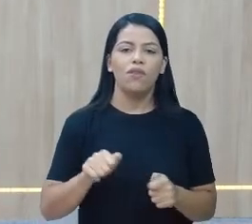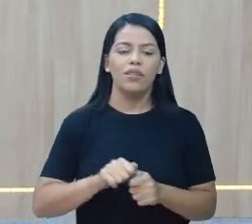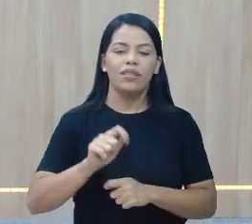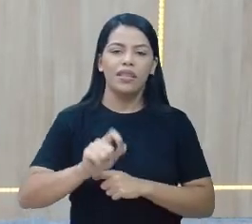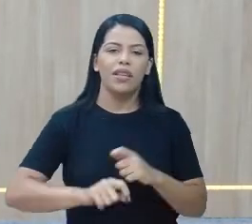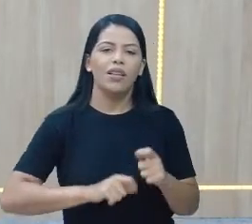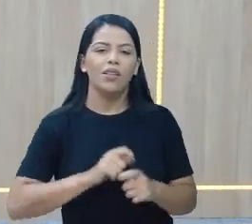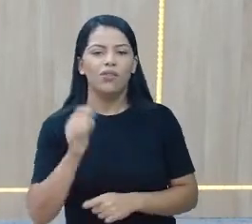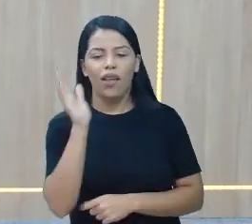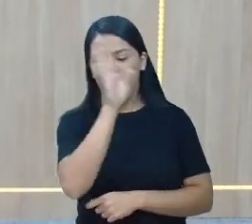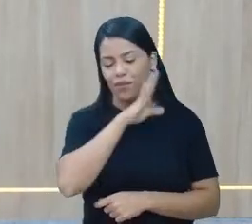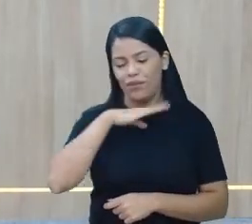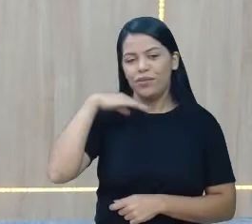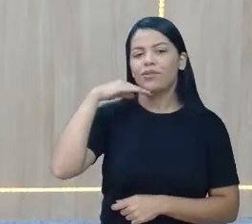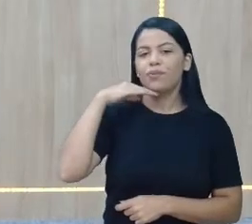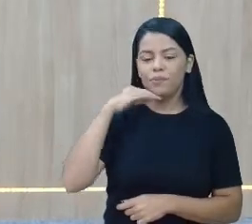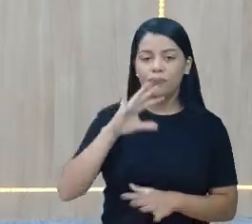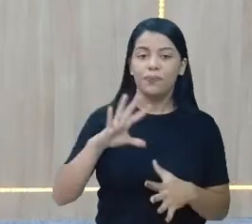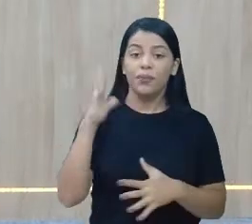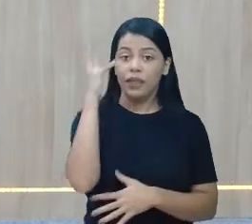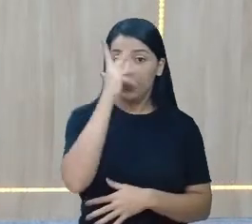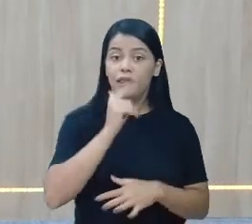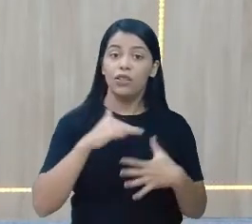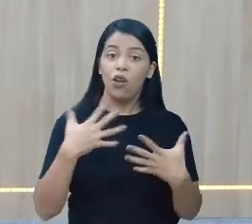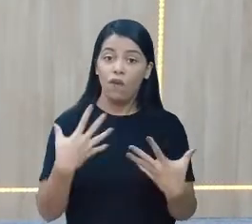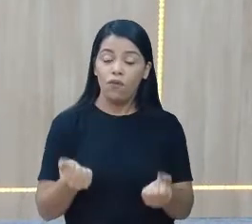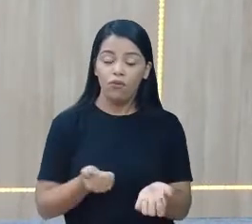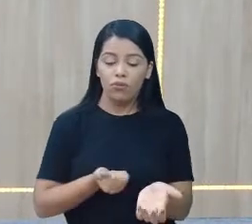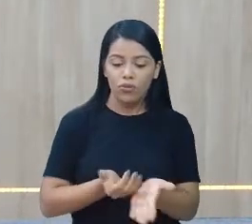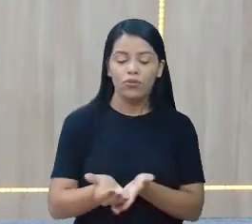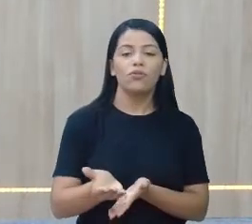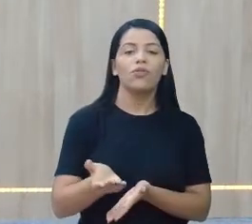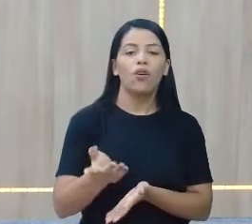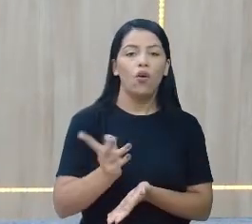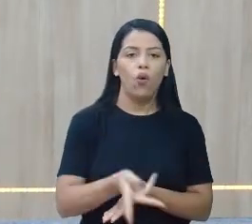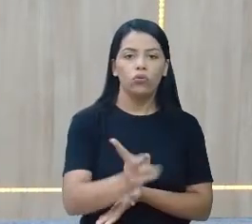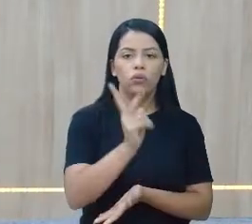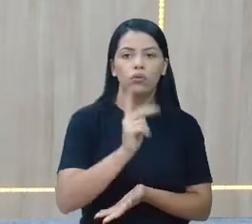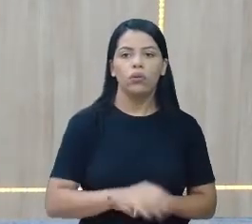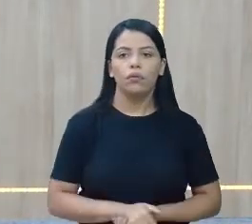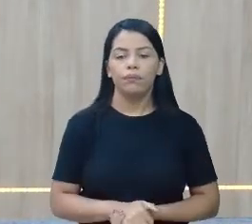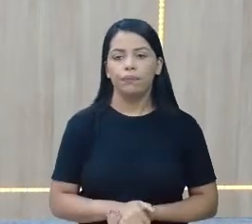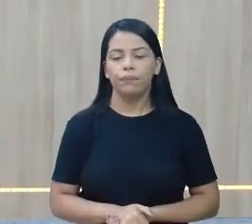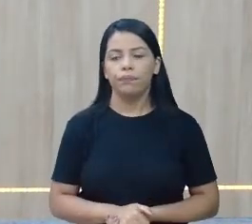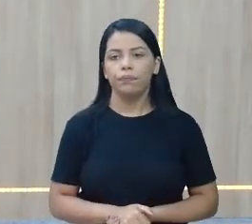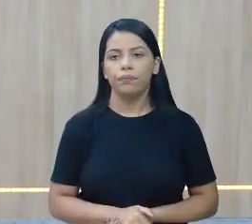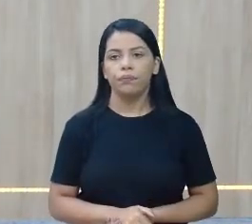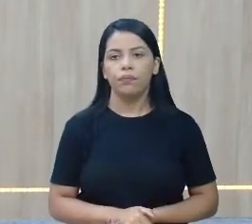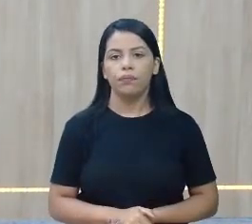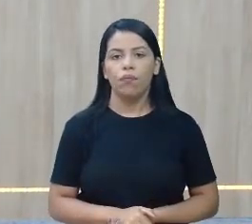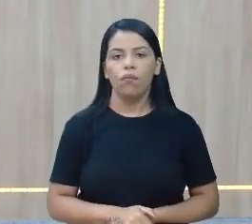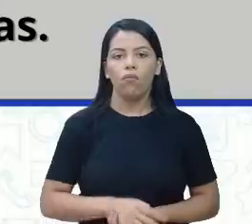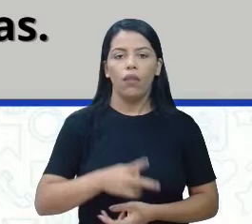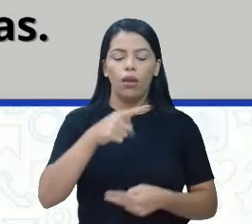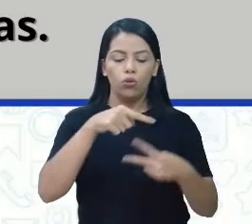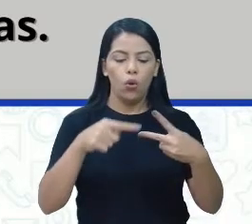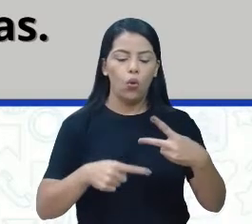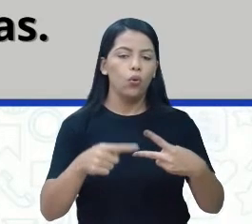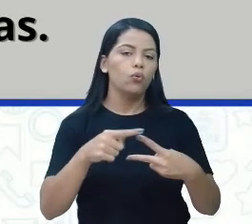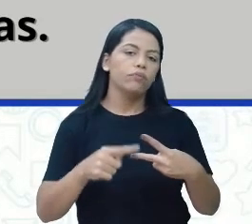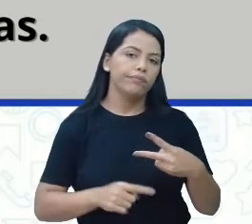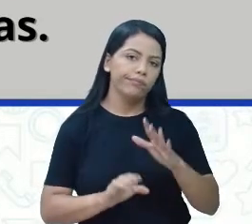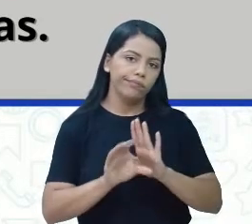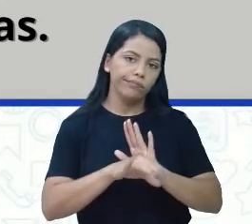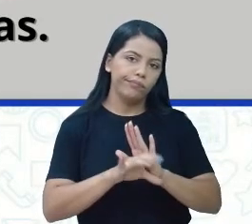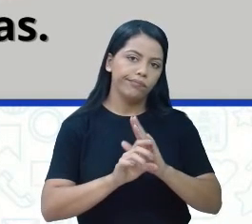metendo o rostinho lindo. Vamos embora nos avanços. Aí aqui, ó, dois conceitozinhos, né?